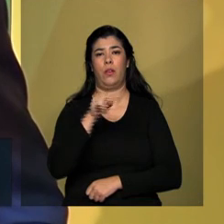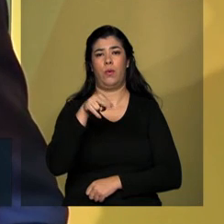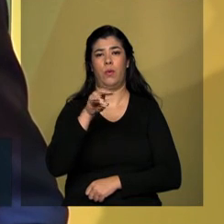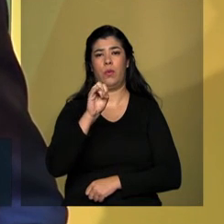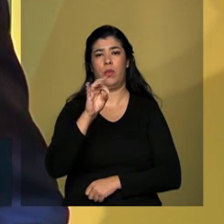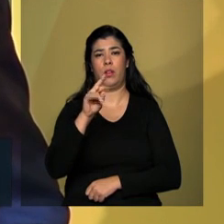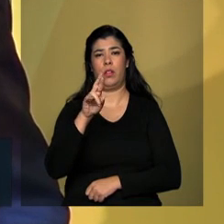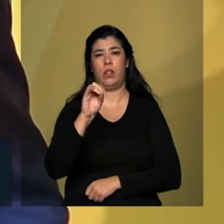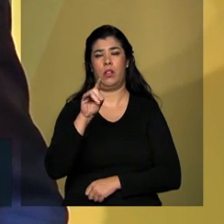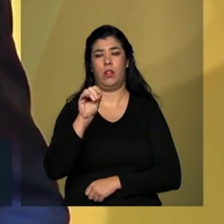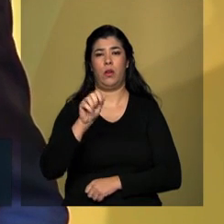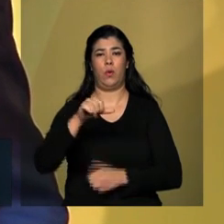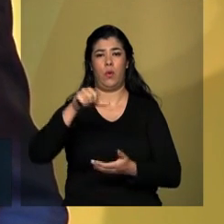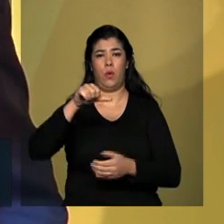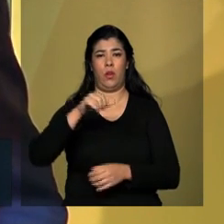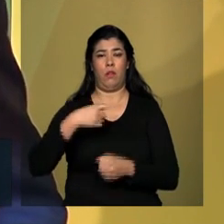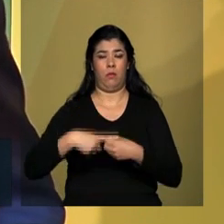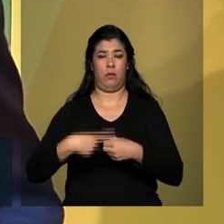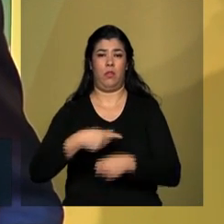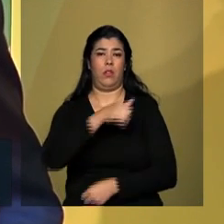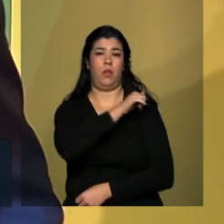ofertas que venceu.